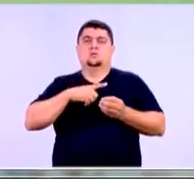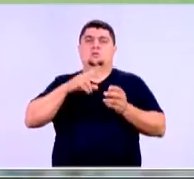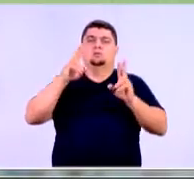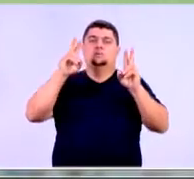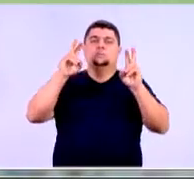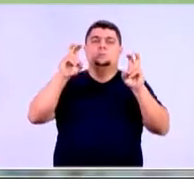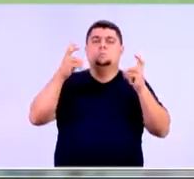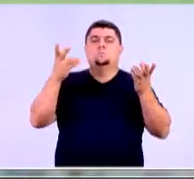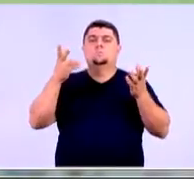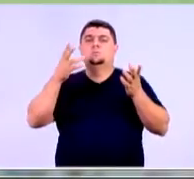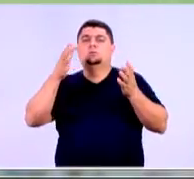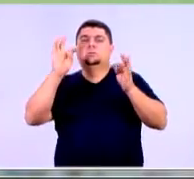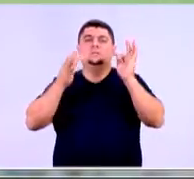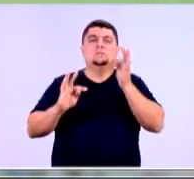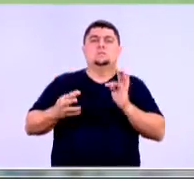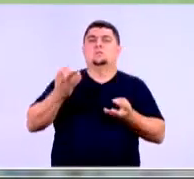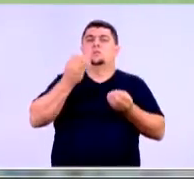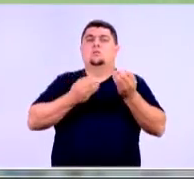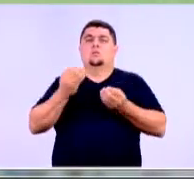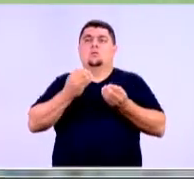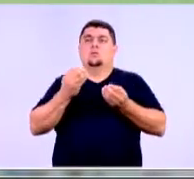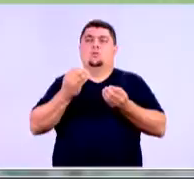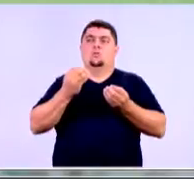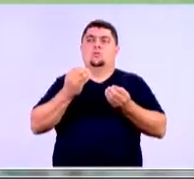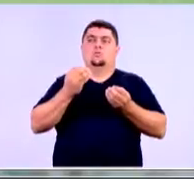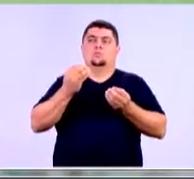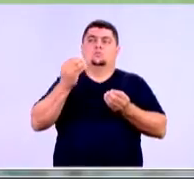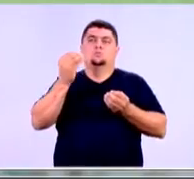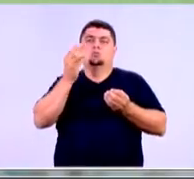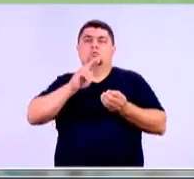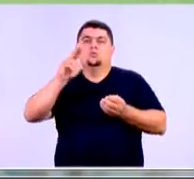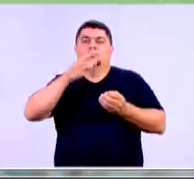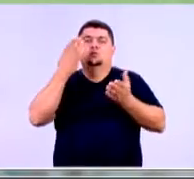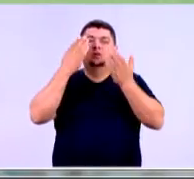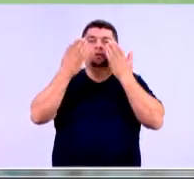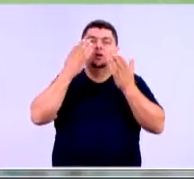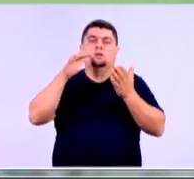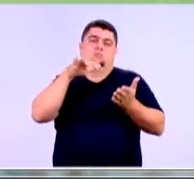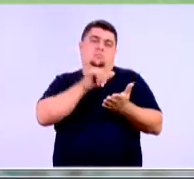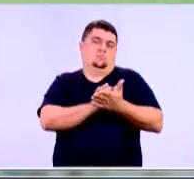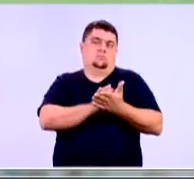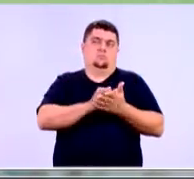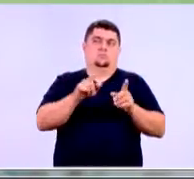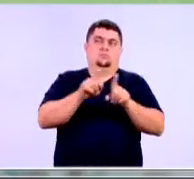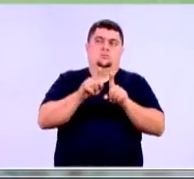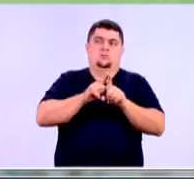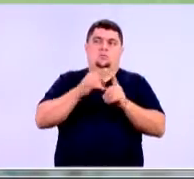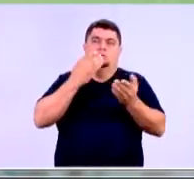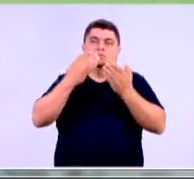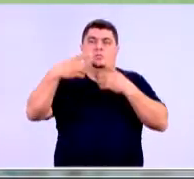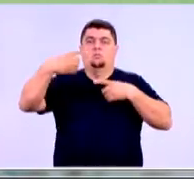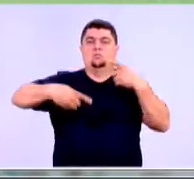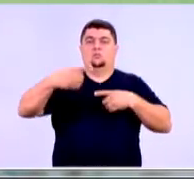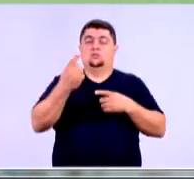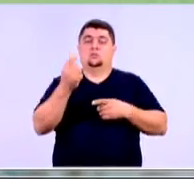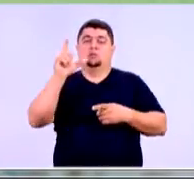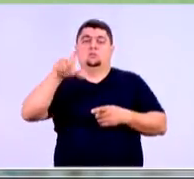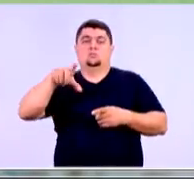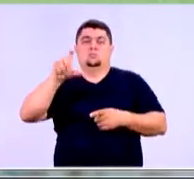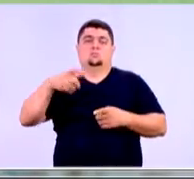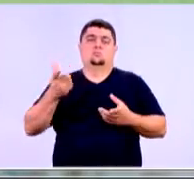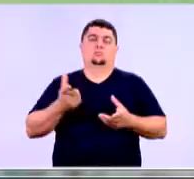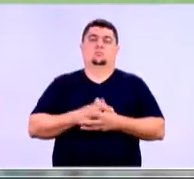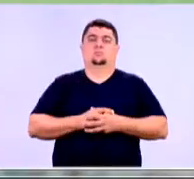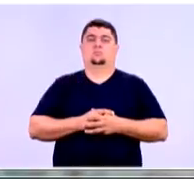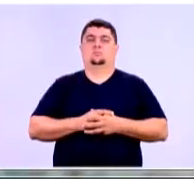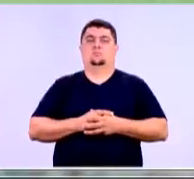de gestão de risco, compreender como se utiliza uma análise de cadastro e também discutir a política de crédito.